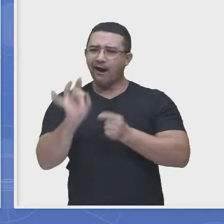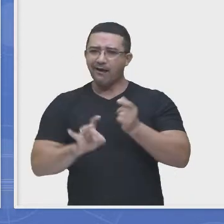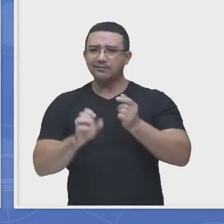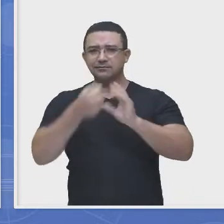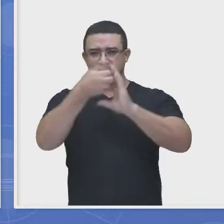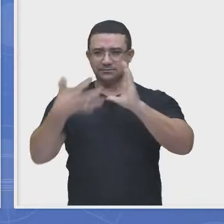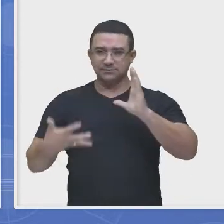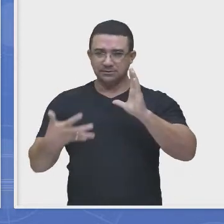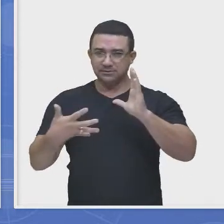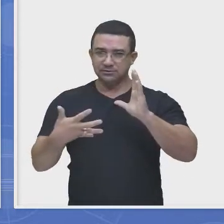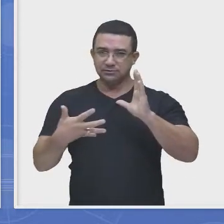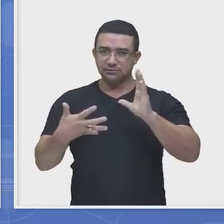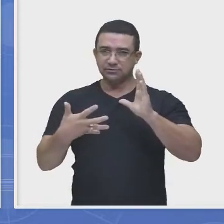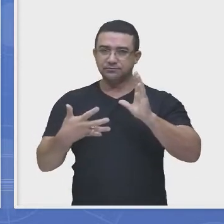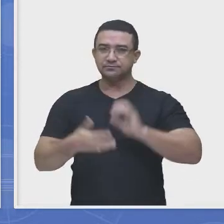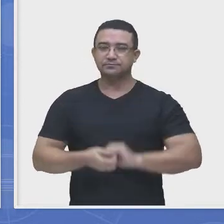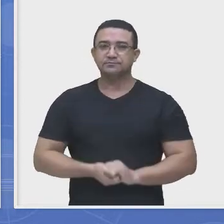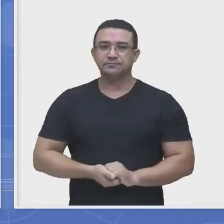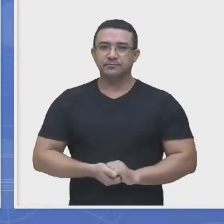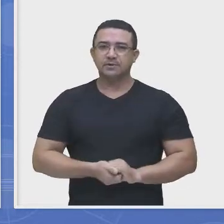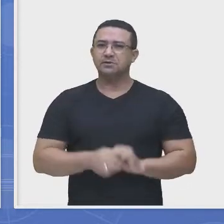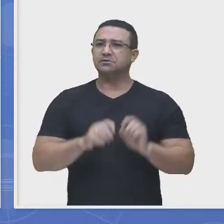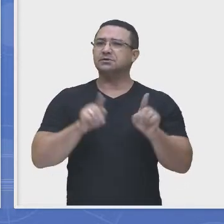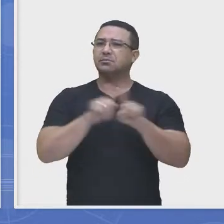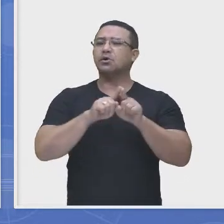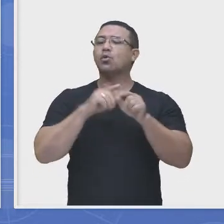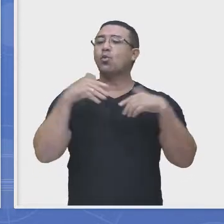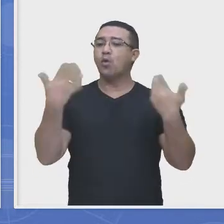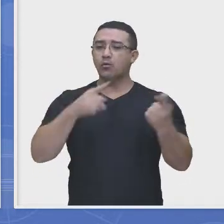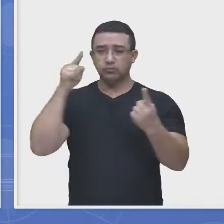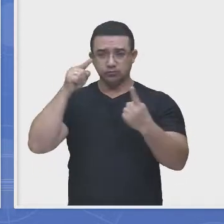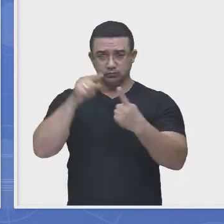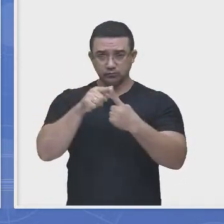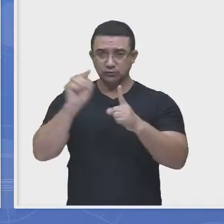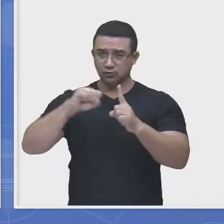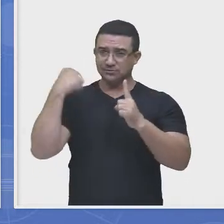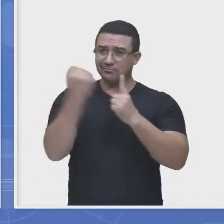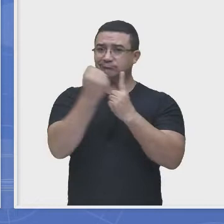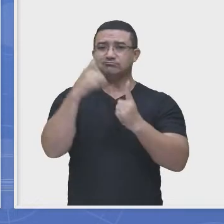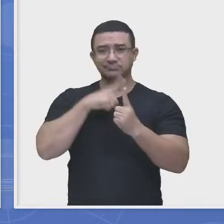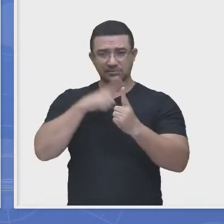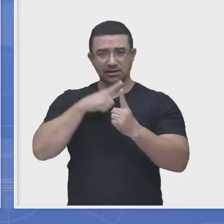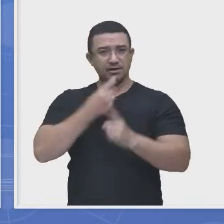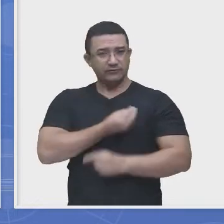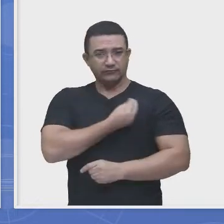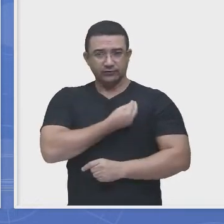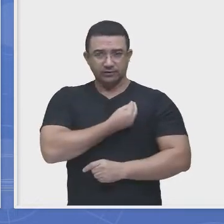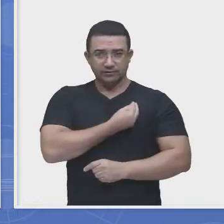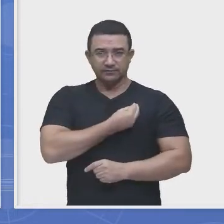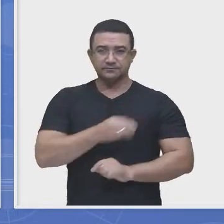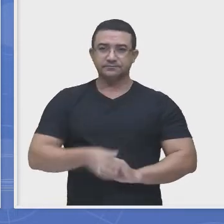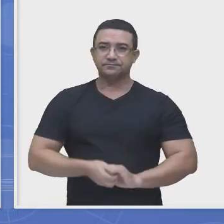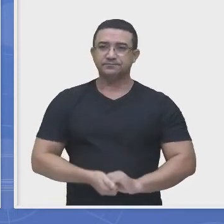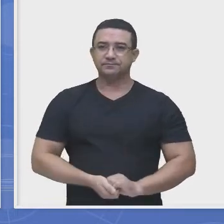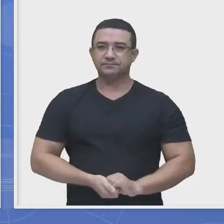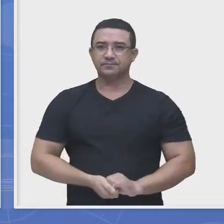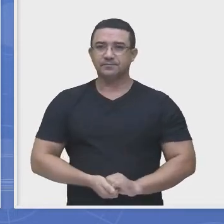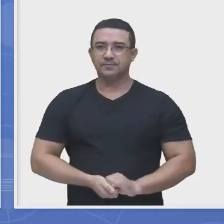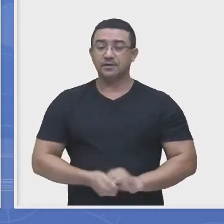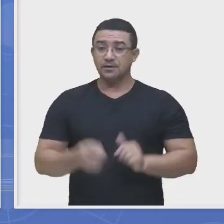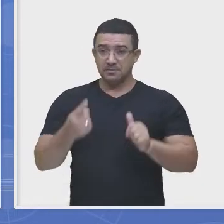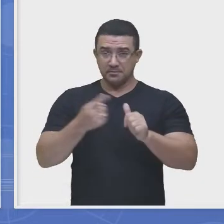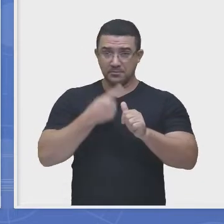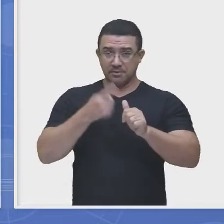e a função e, claro, finalidade social que ele tem na nossa vida. Vamos começar? Então vamos lá. Primeiro